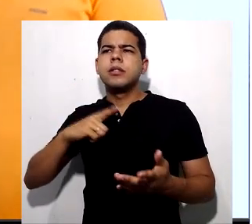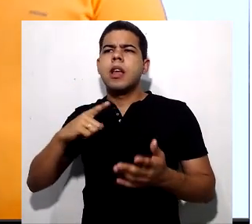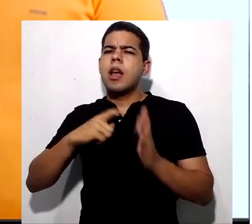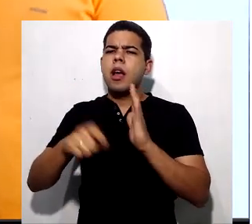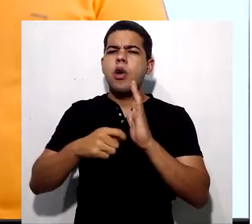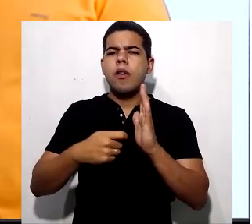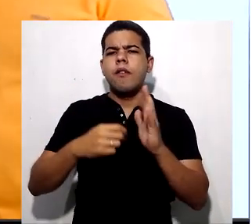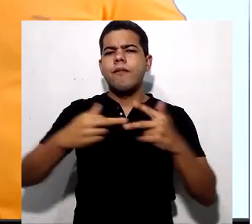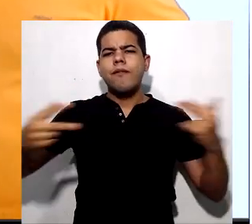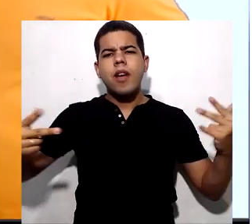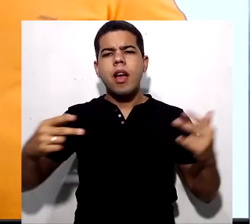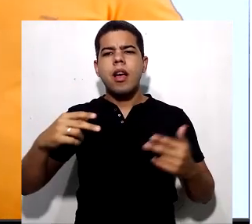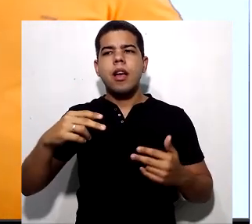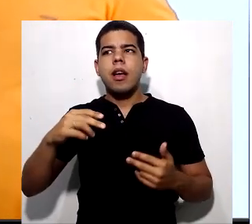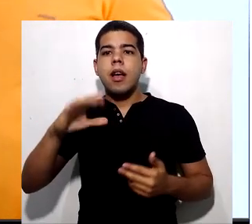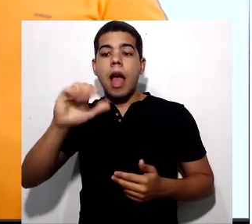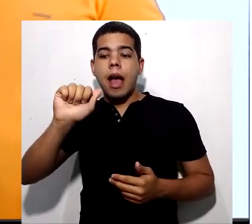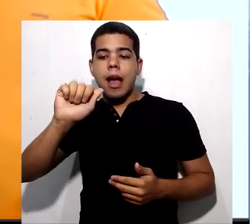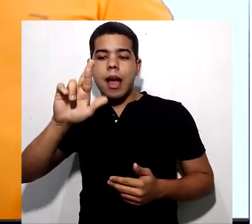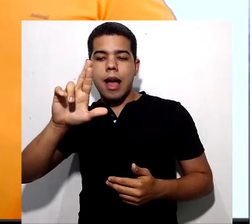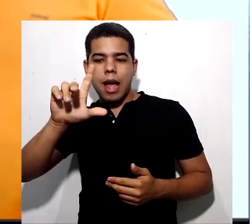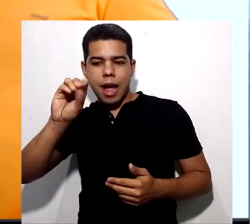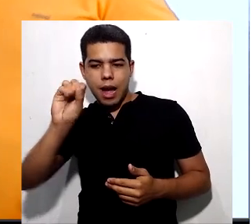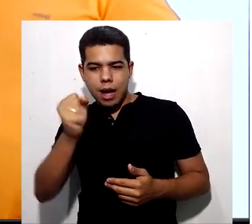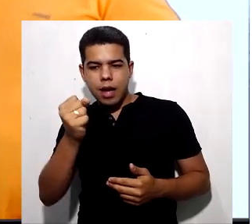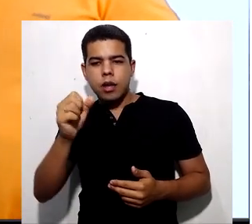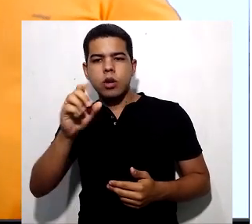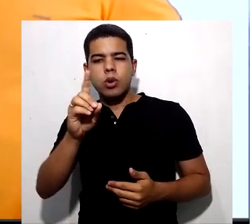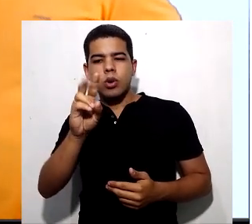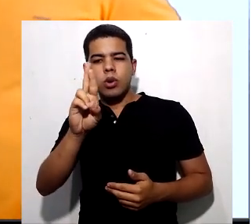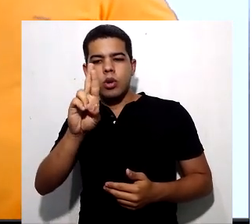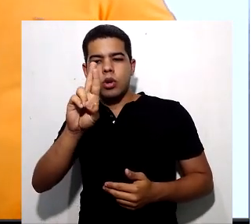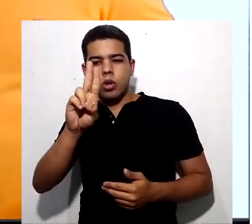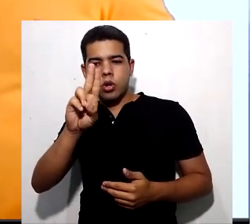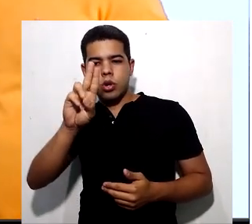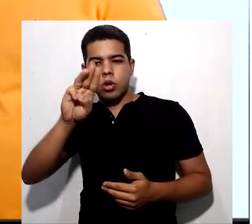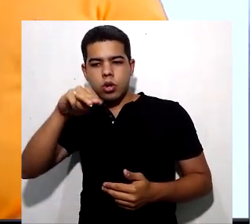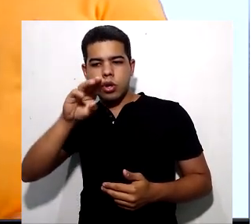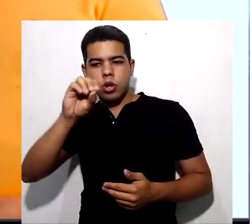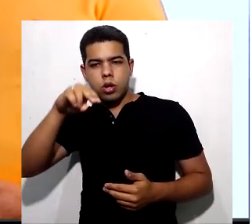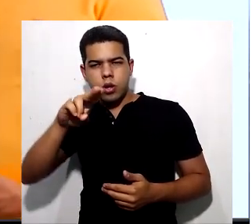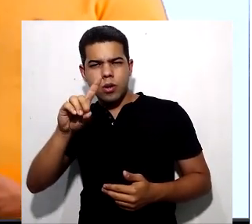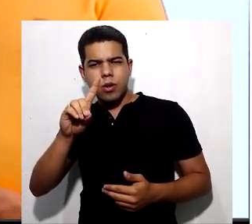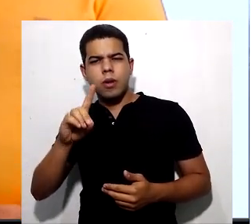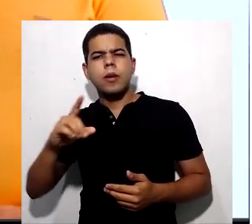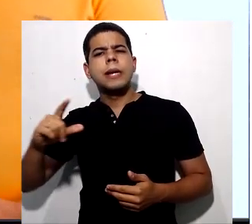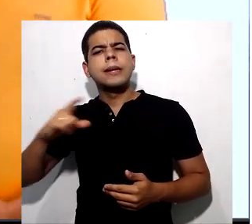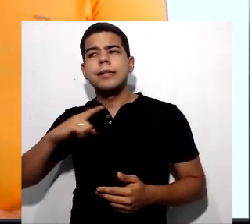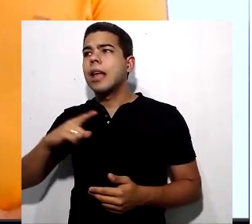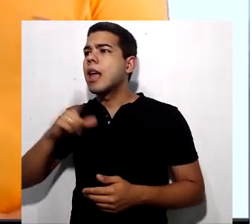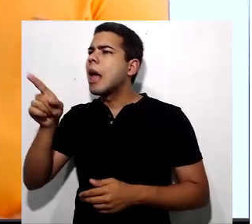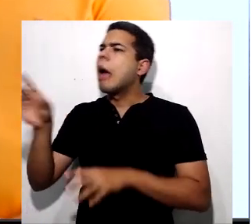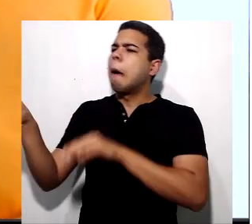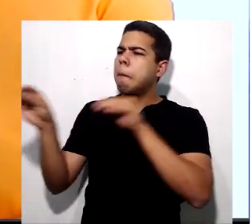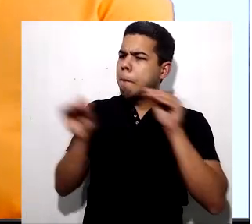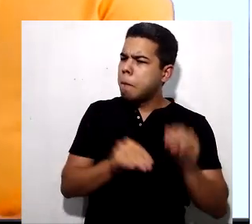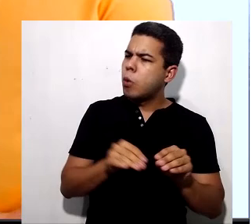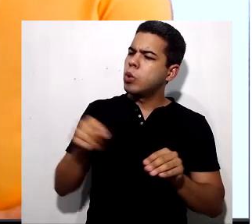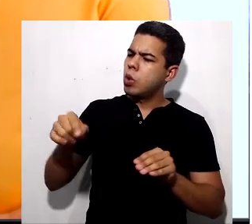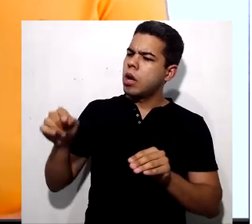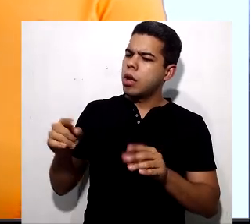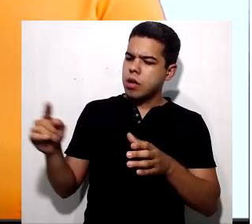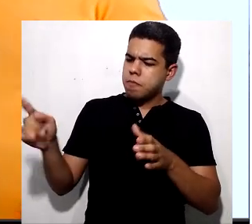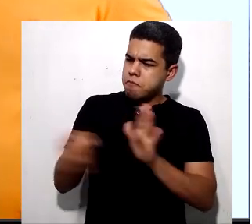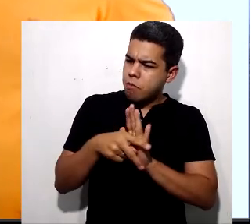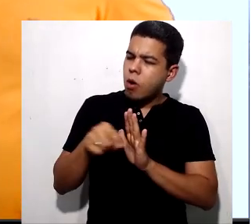Andrade, certo? Ele dizia: ela era uma imigrante entre nós. Clarice também, Hélio Pellegrino dizia: ela via demais, porque ela